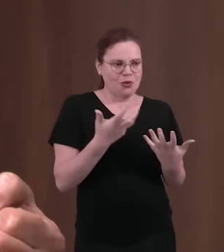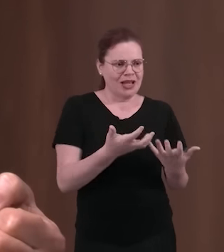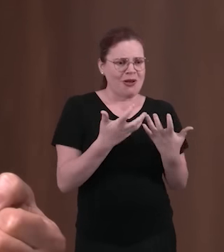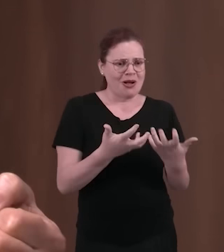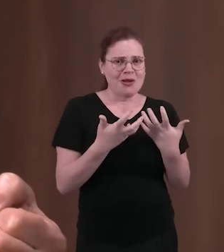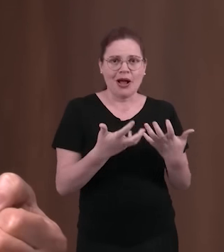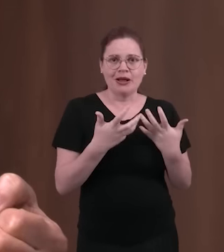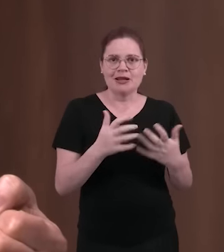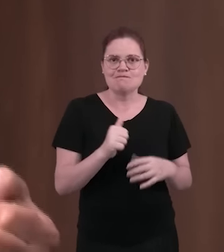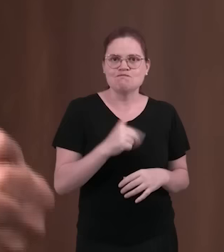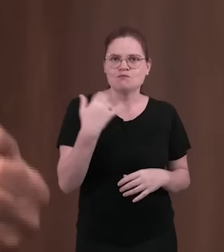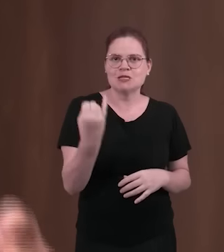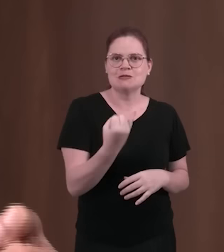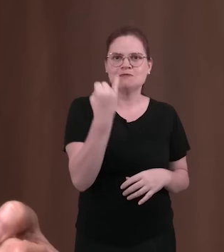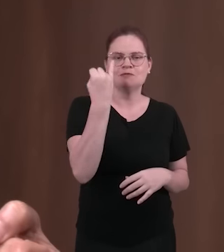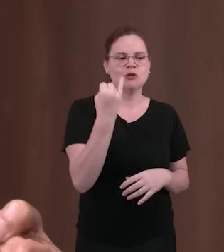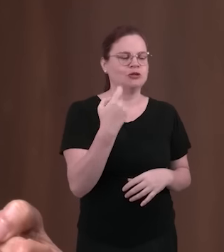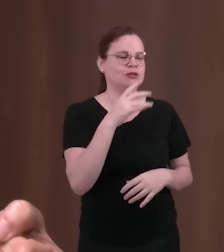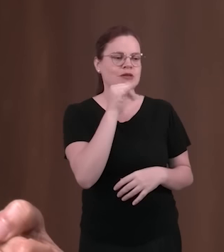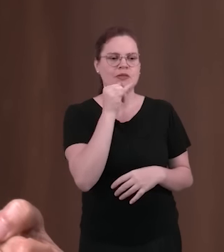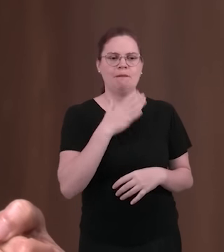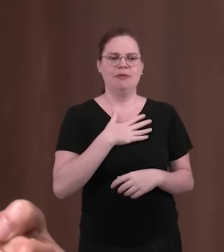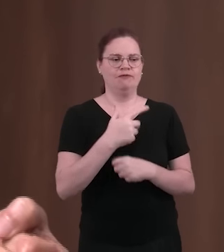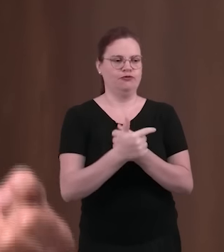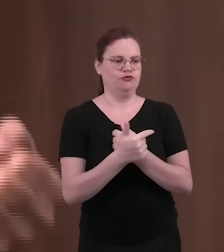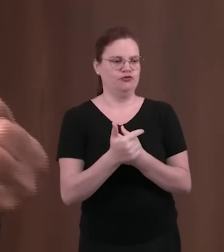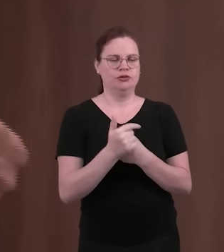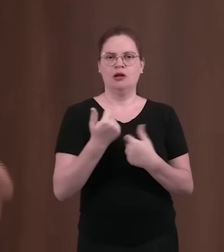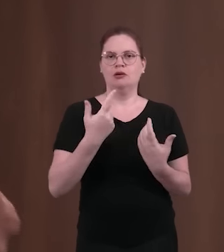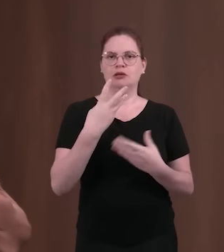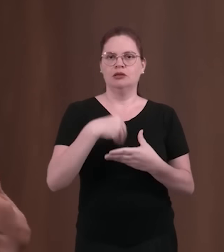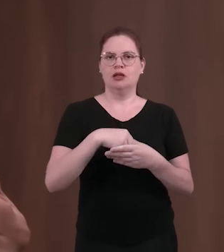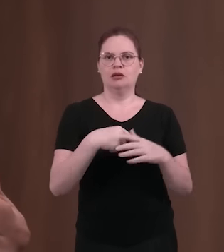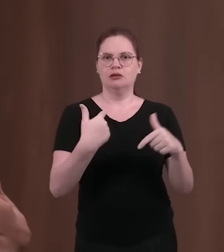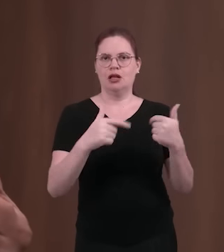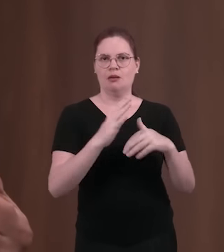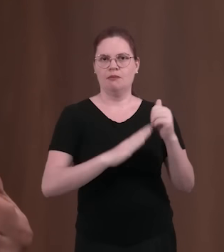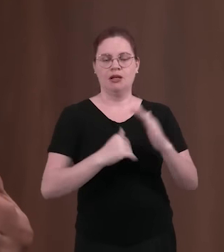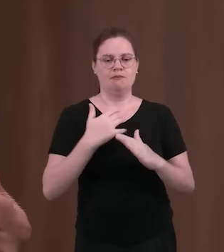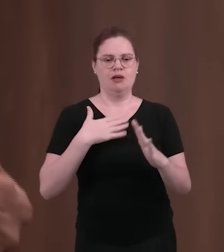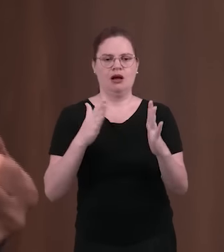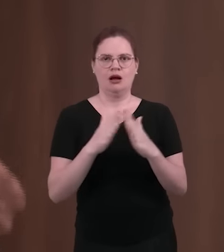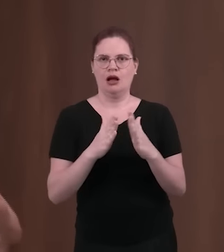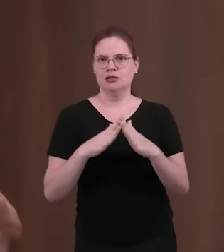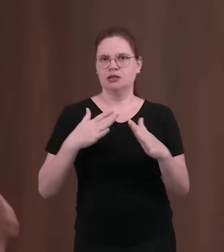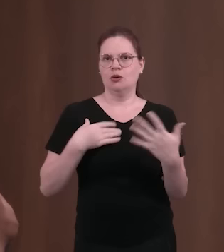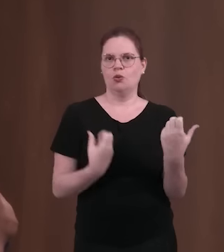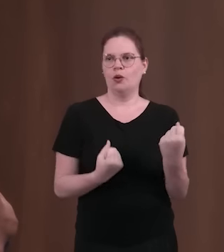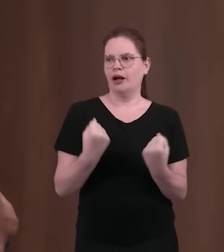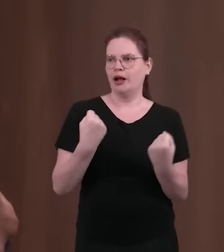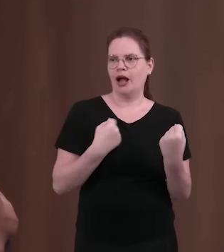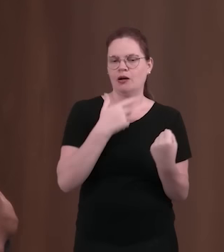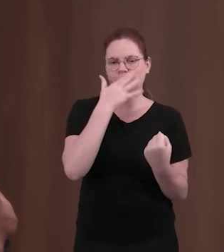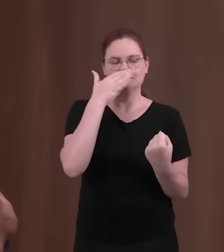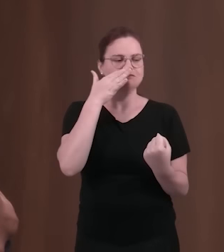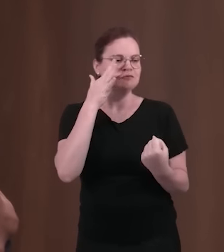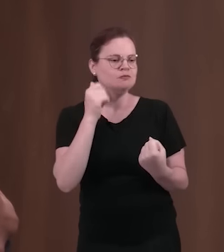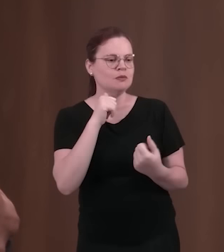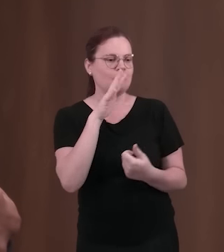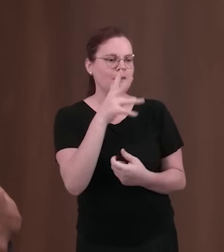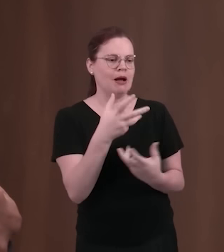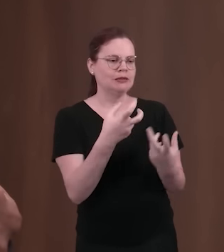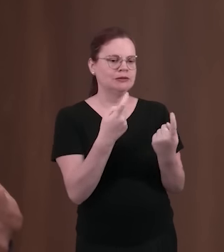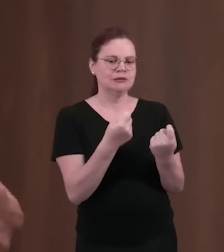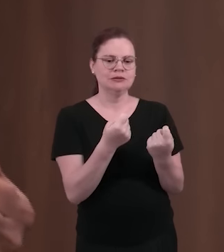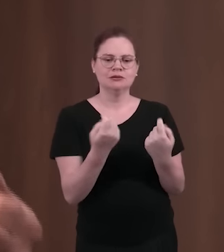vida, o cargo que eu ocupei, a casa que o Senhor me deu, o carro que eu tenho, aí eu vou